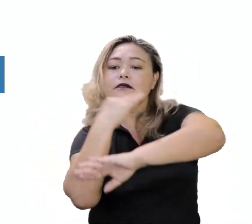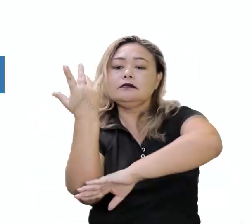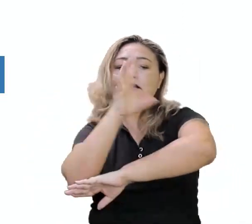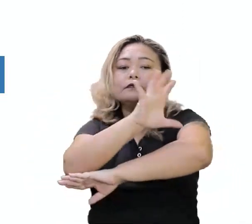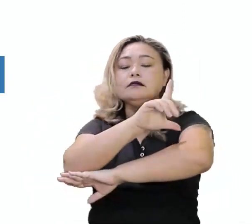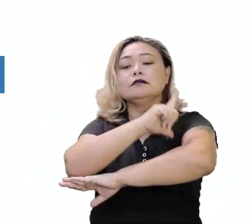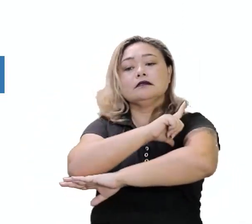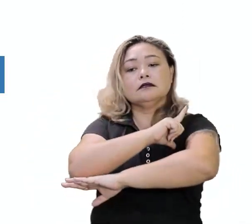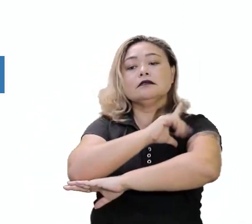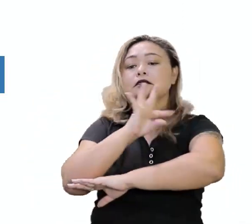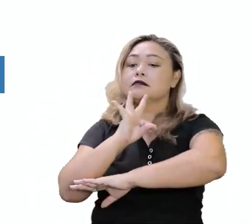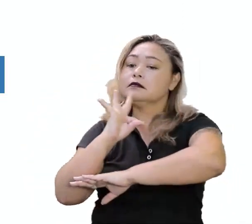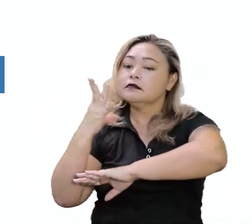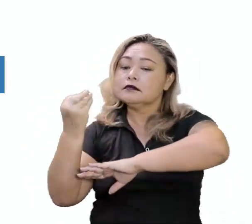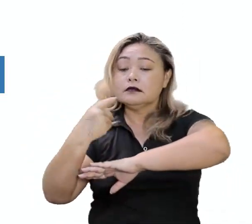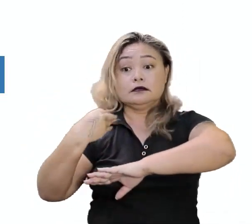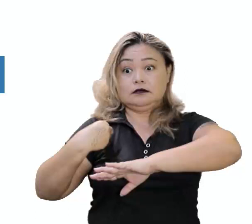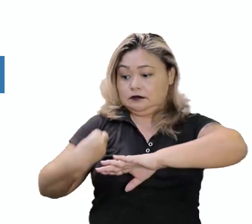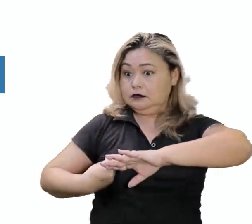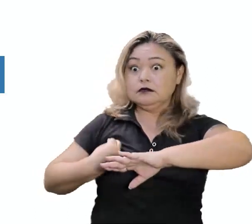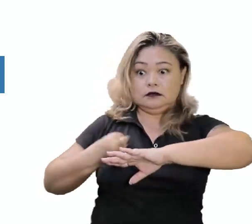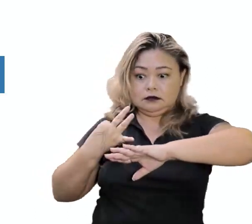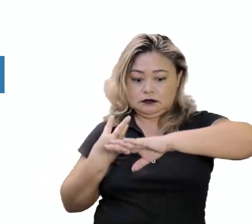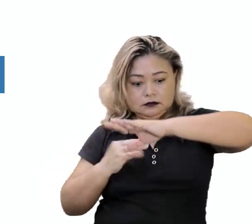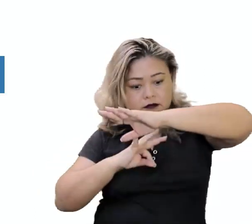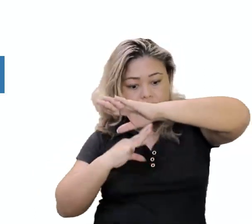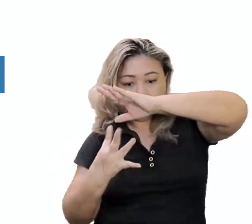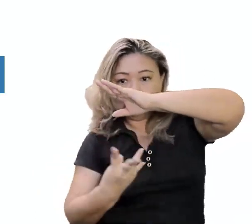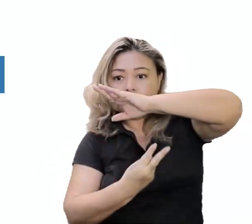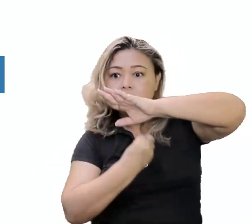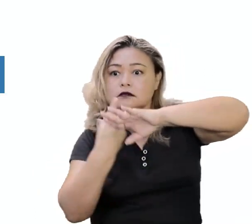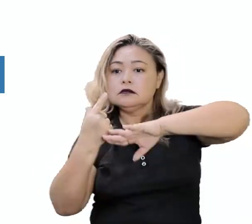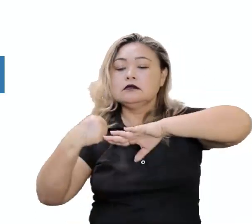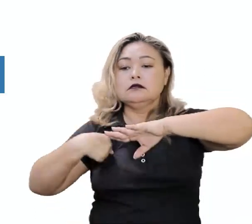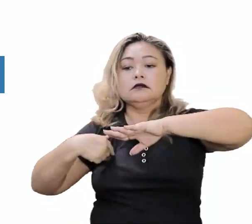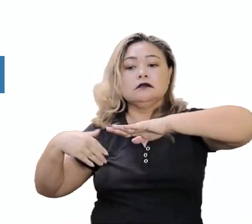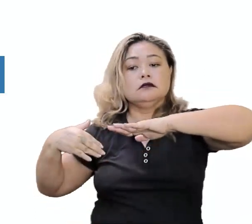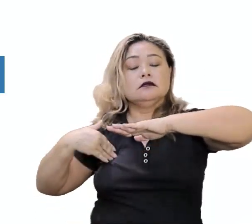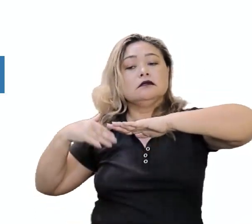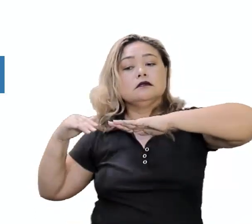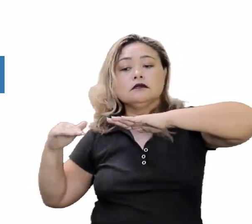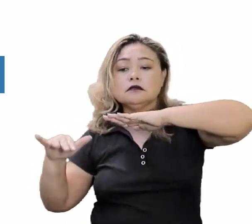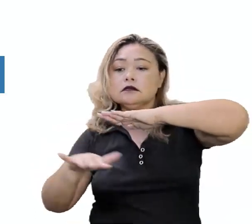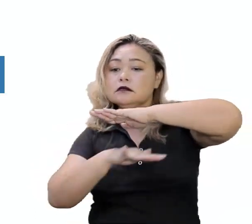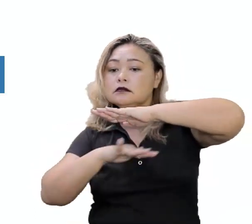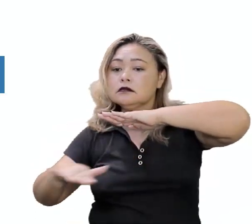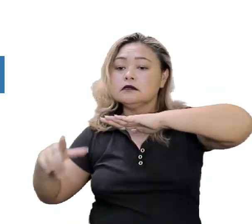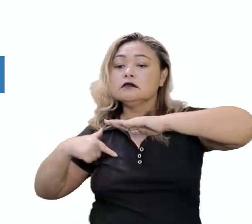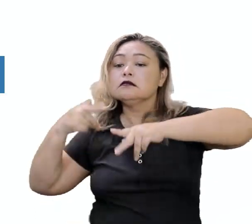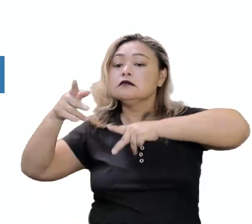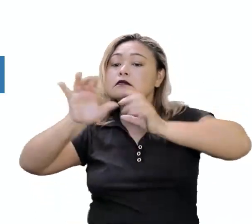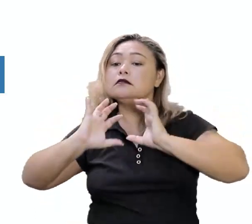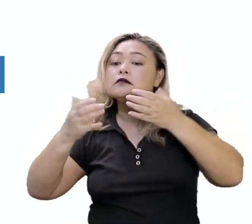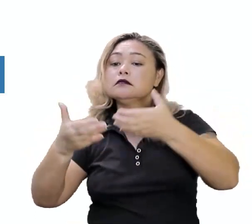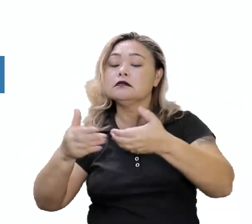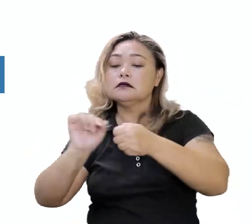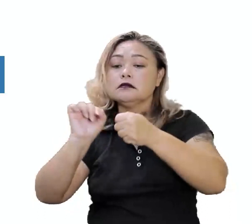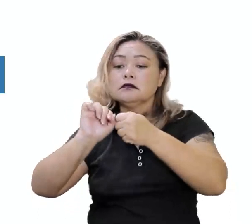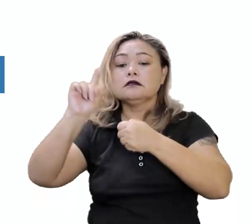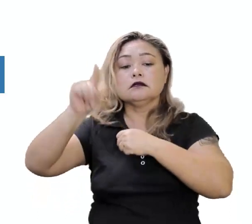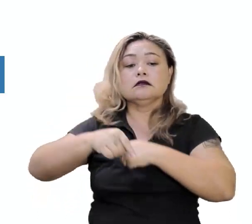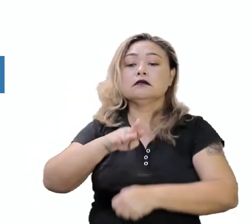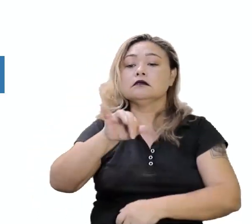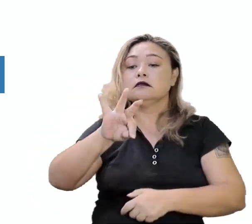bem claro, todas as formas de vida que vão estar interagindo, seja no nível de população ou comunidade, são os